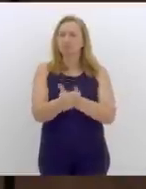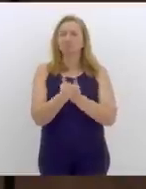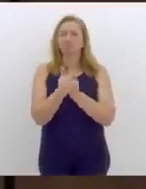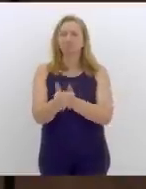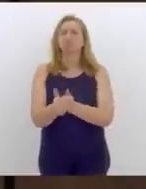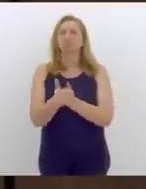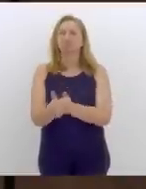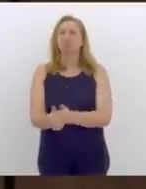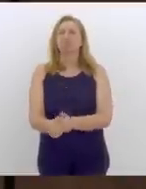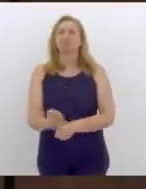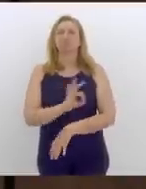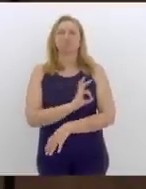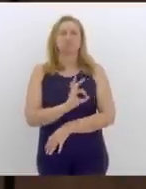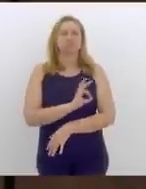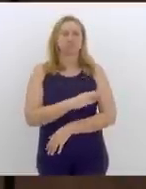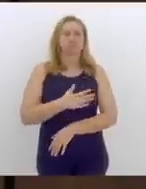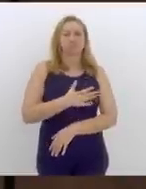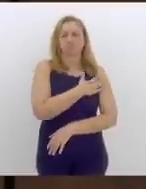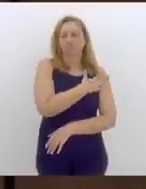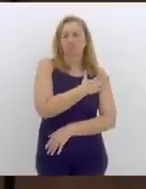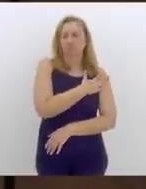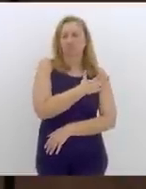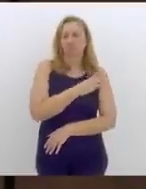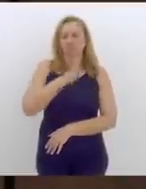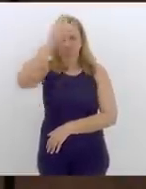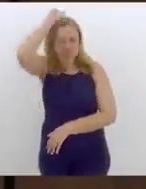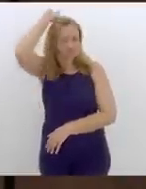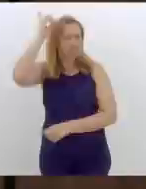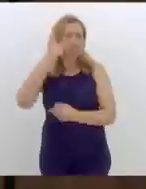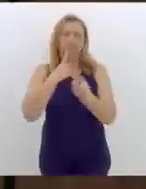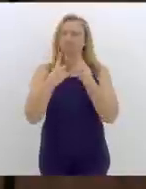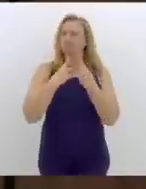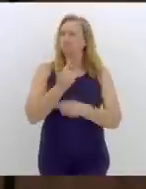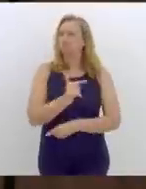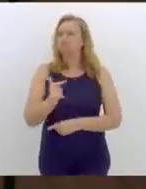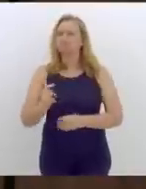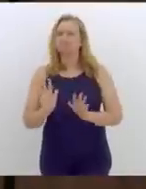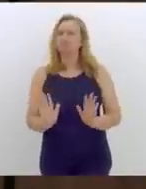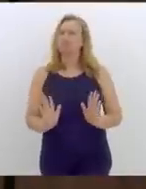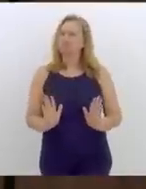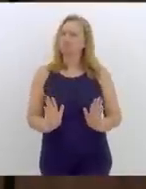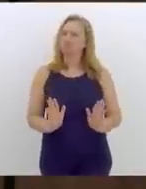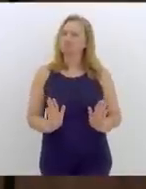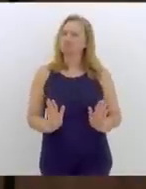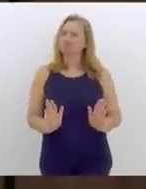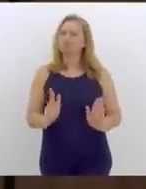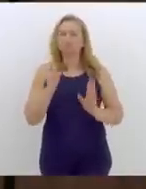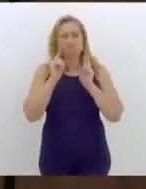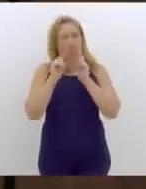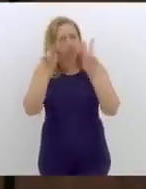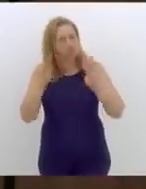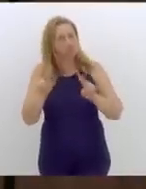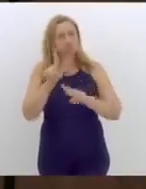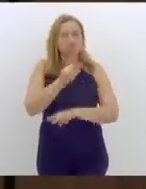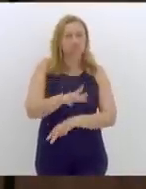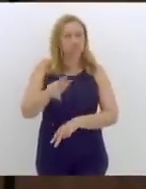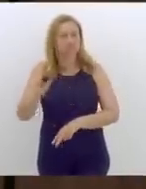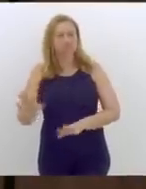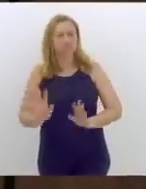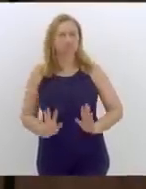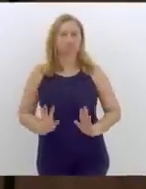compõem a polícia militar eu corro de bombeiro para discutir eu acho que nós temos que ter visões diferentes